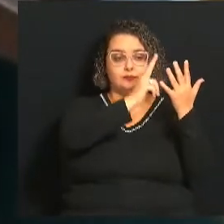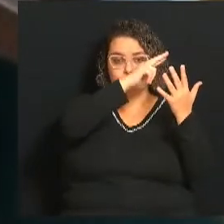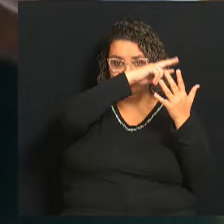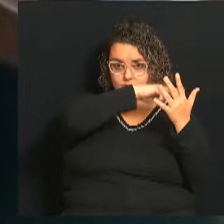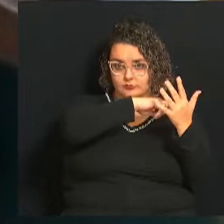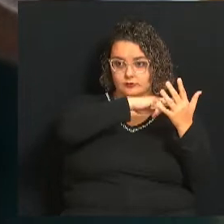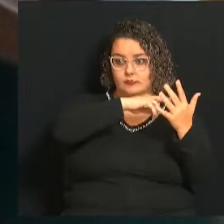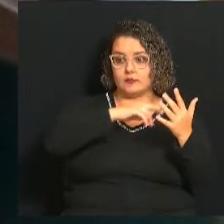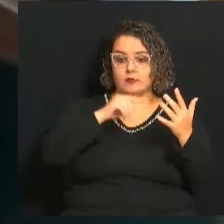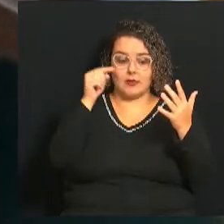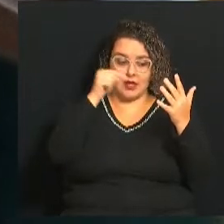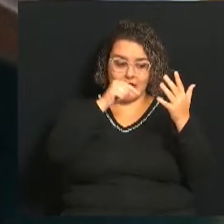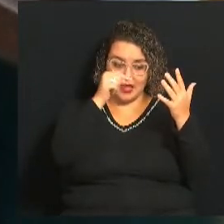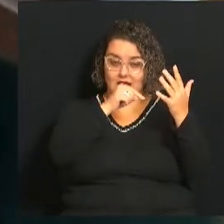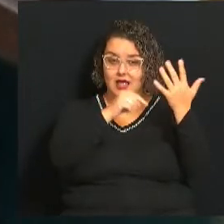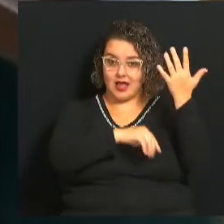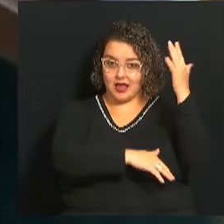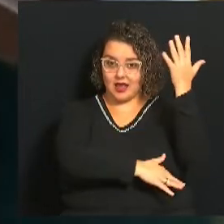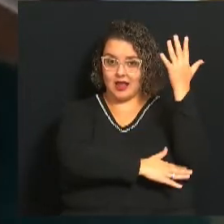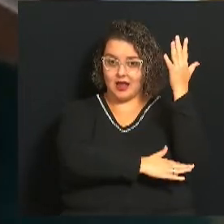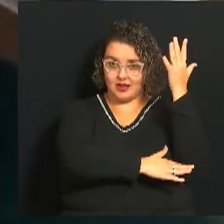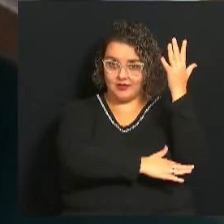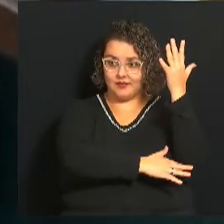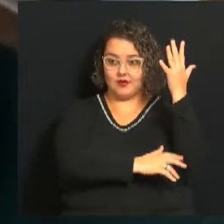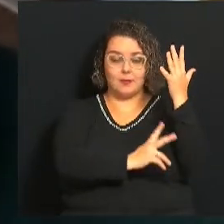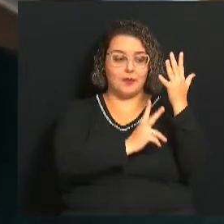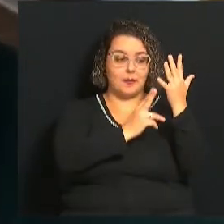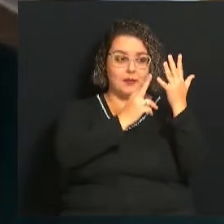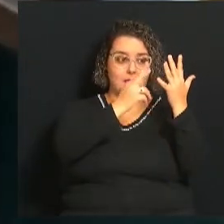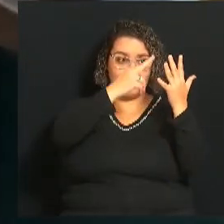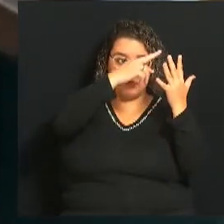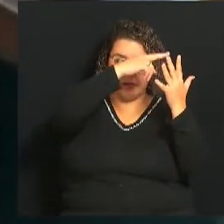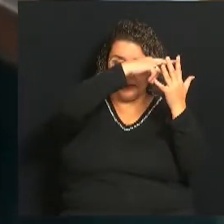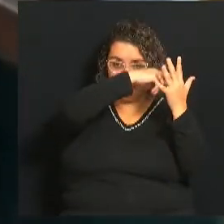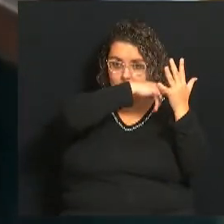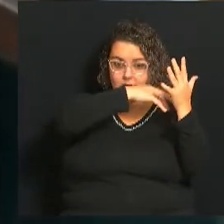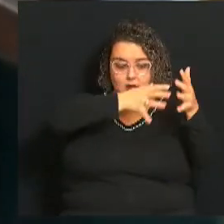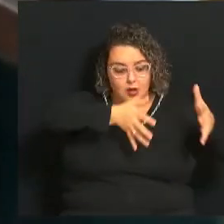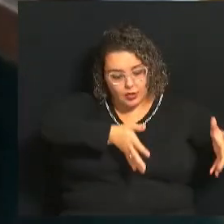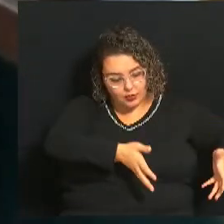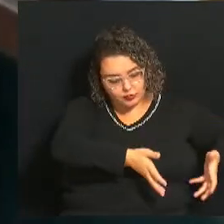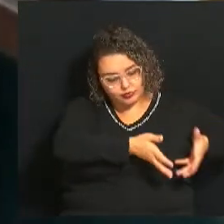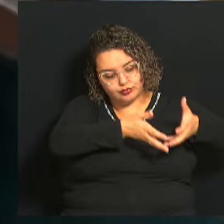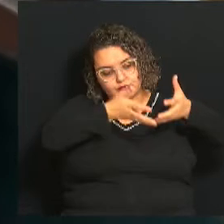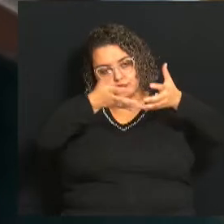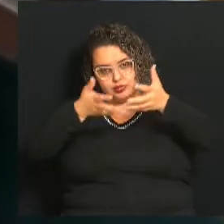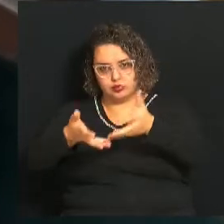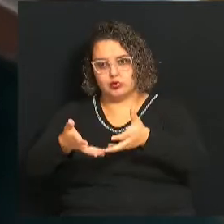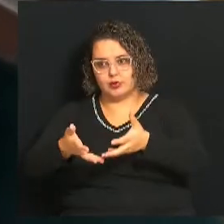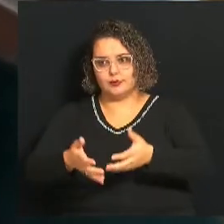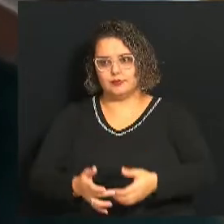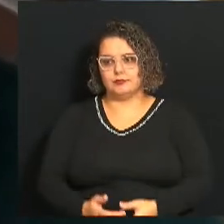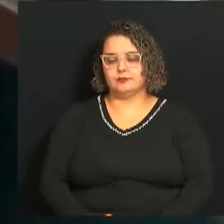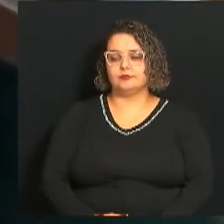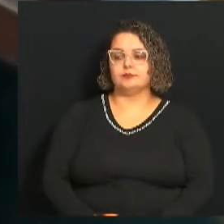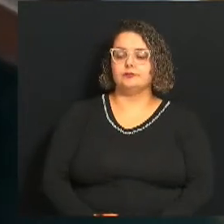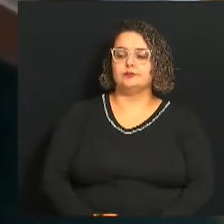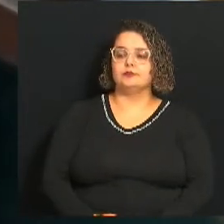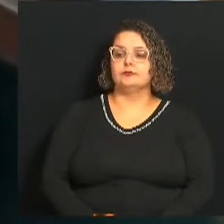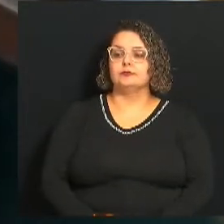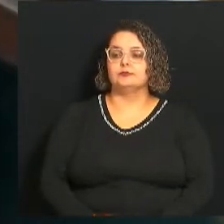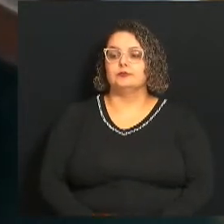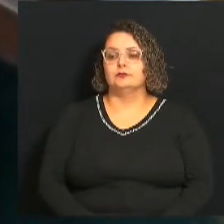da árvore e a poda de árvore e remoção de árvore passou a